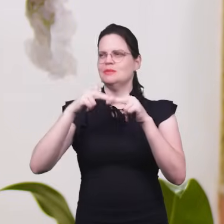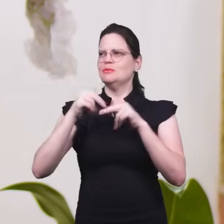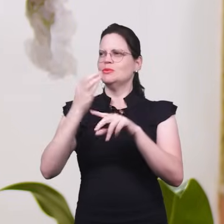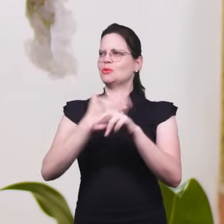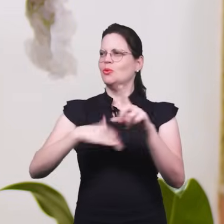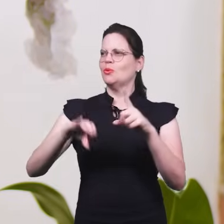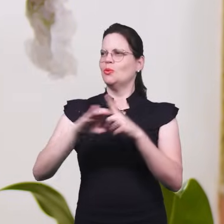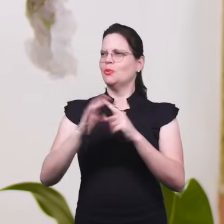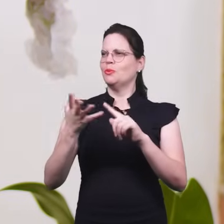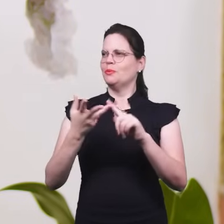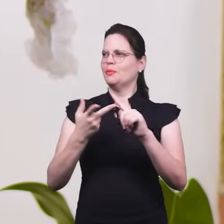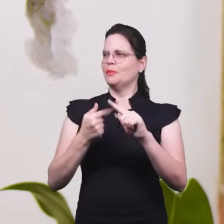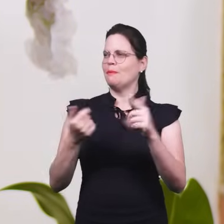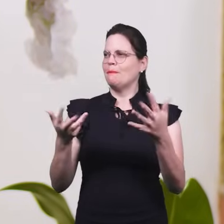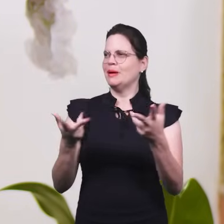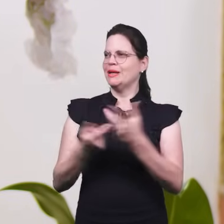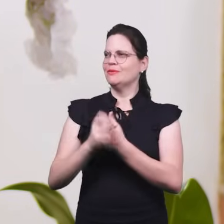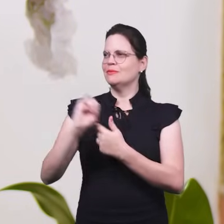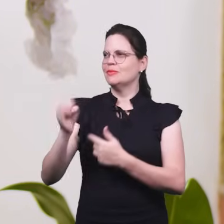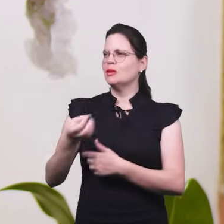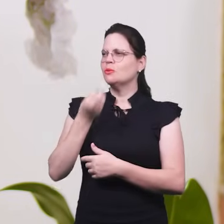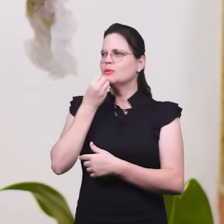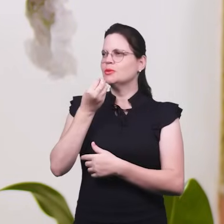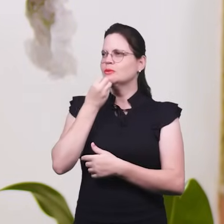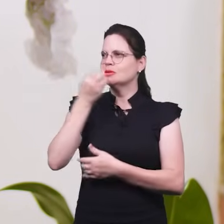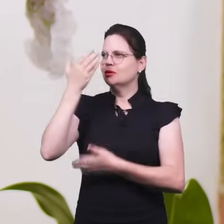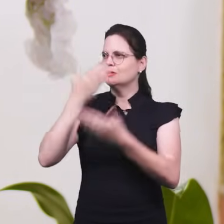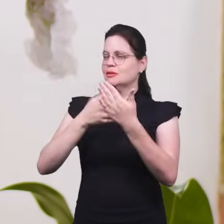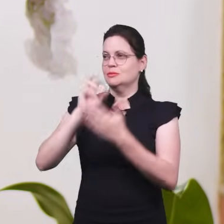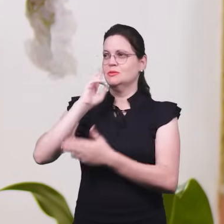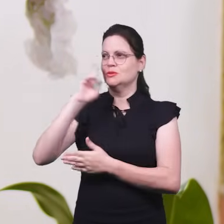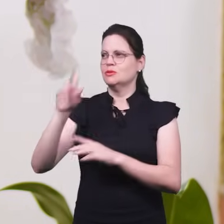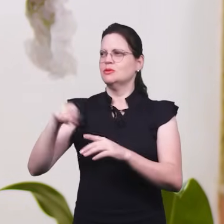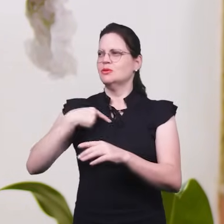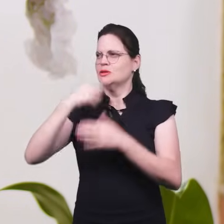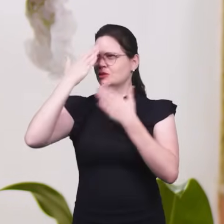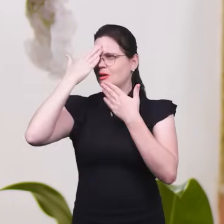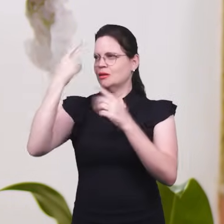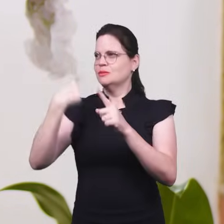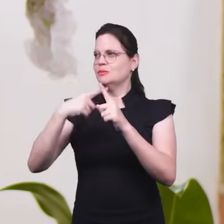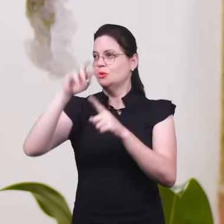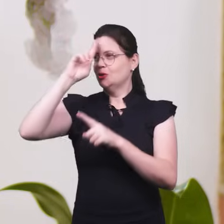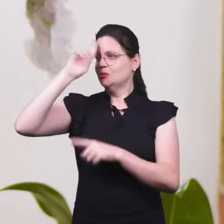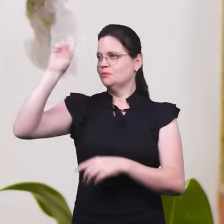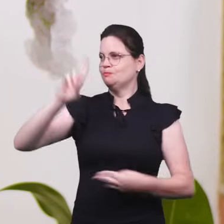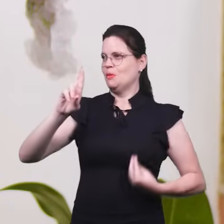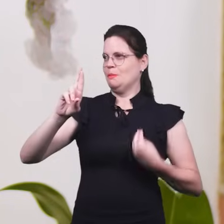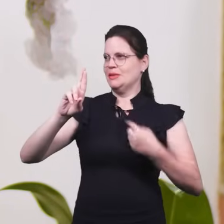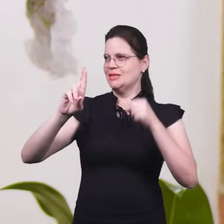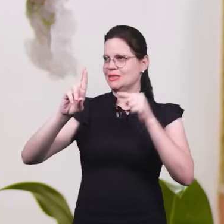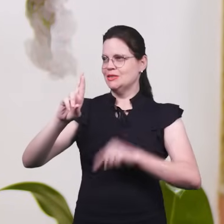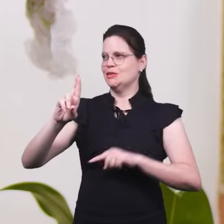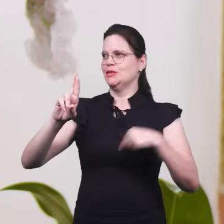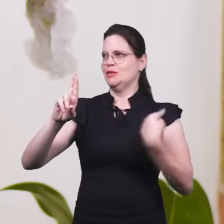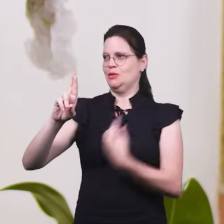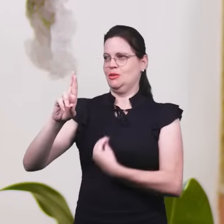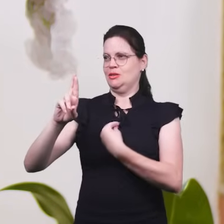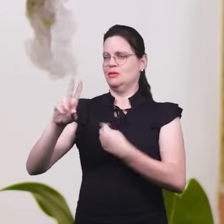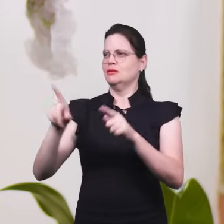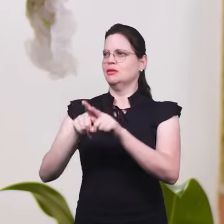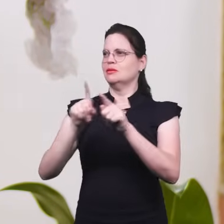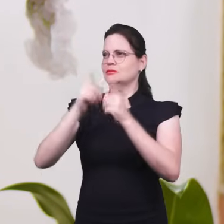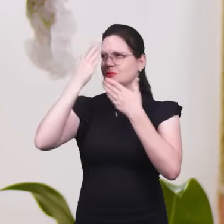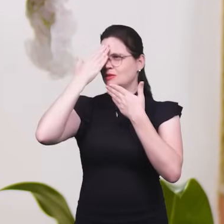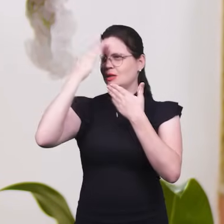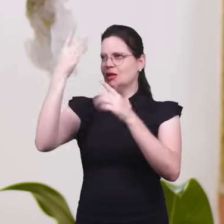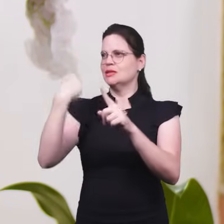te agradecemos pela oportunidade de estar aqui, te agradecemos, Senhor, porque o Senhor se faz presente em nossas vidas e te agradecemos,